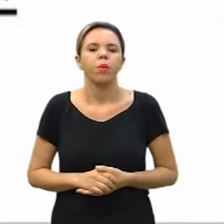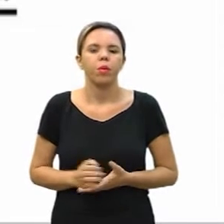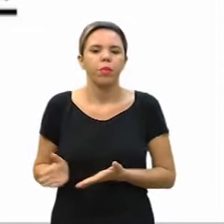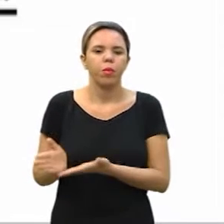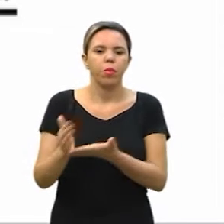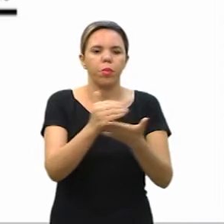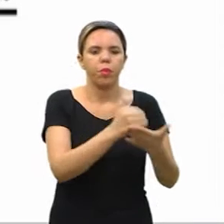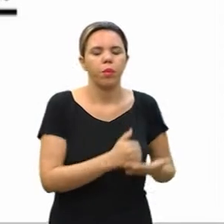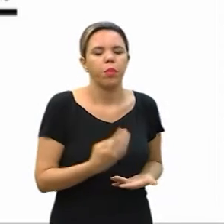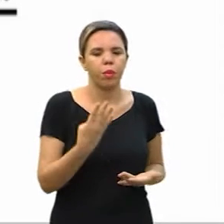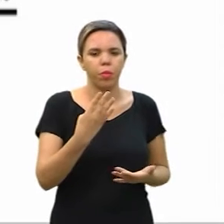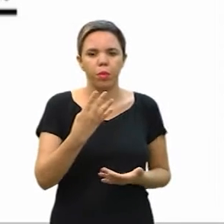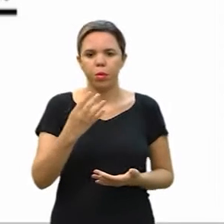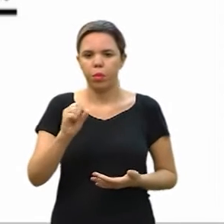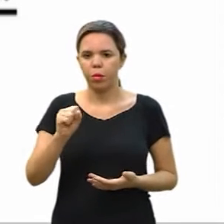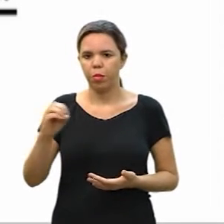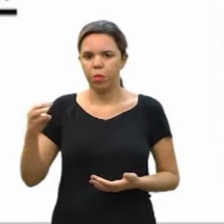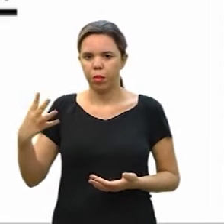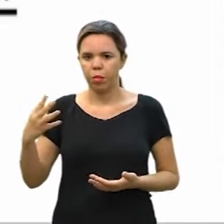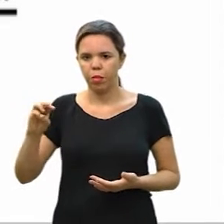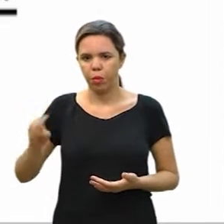Foram arrecadados